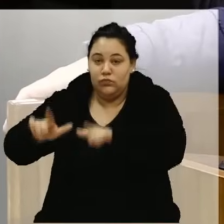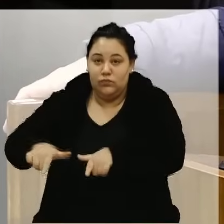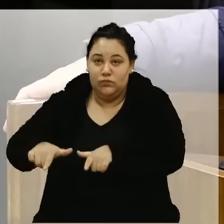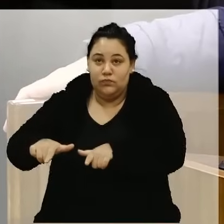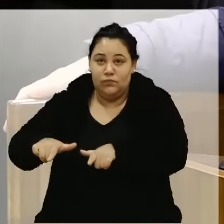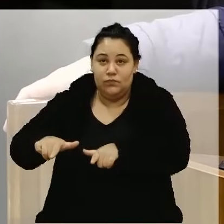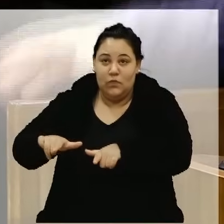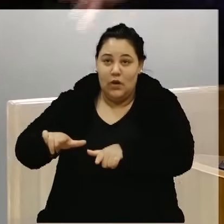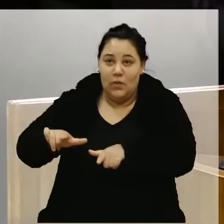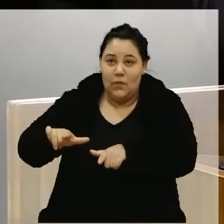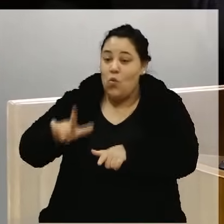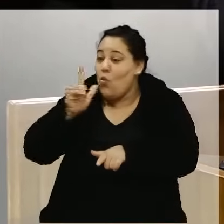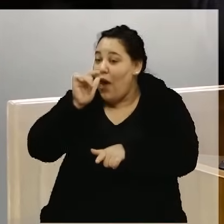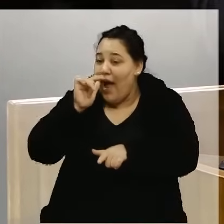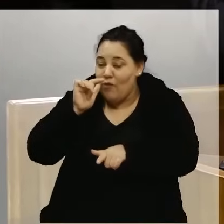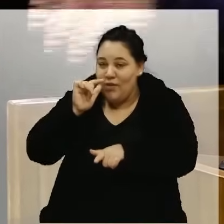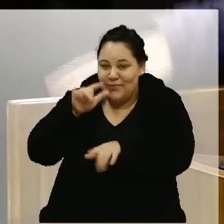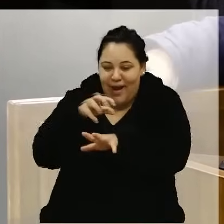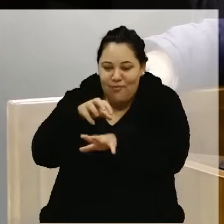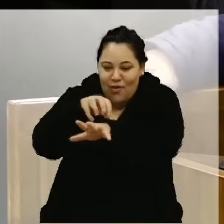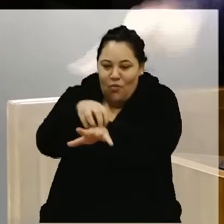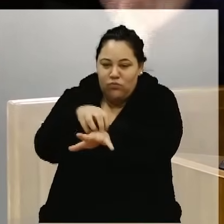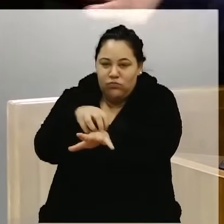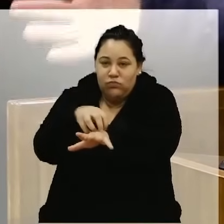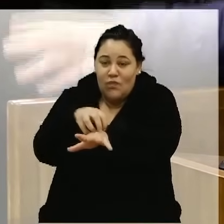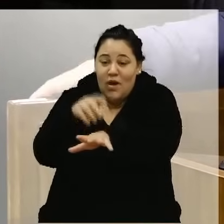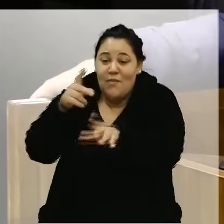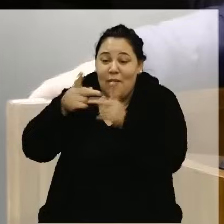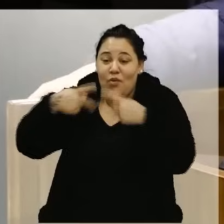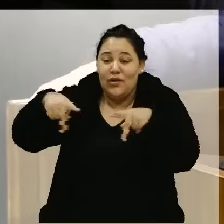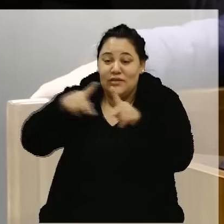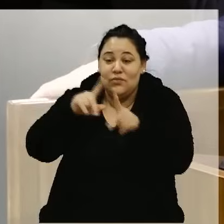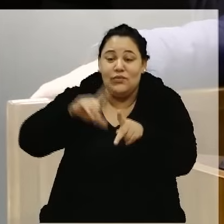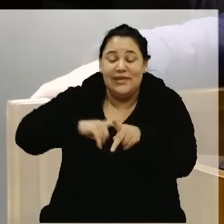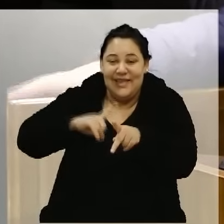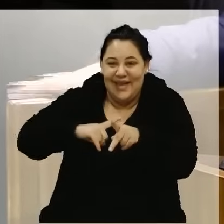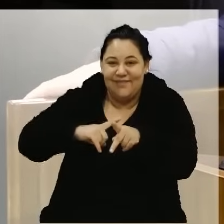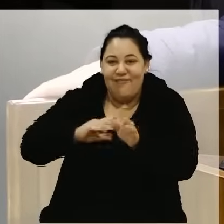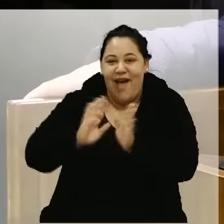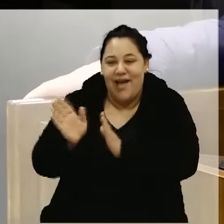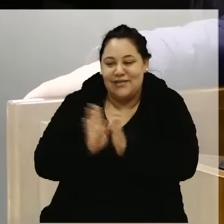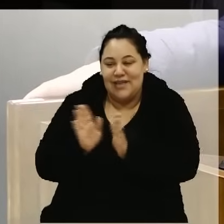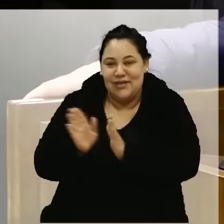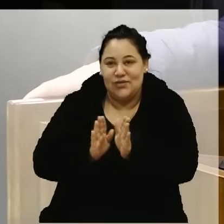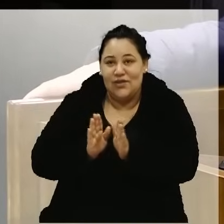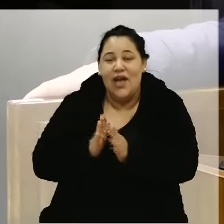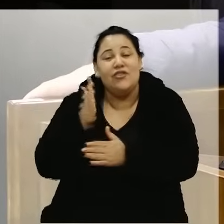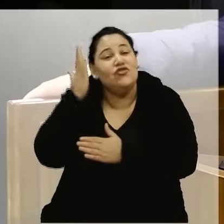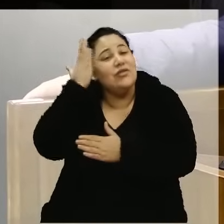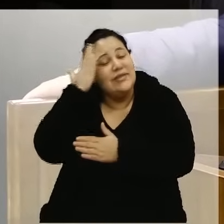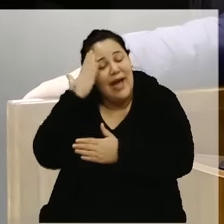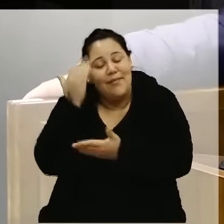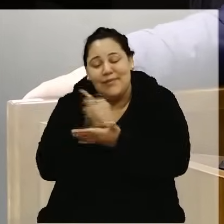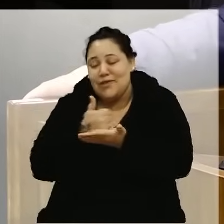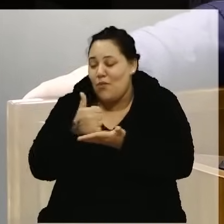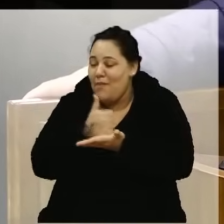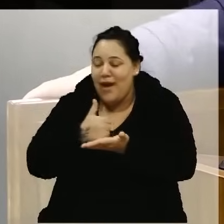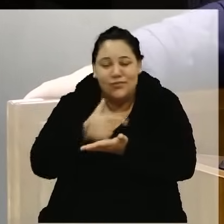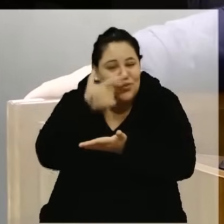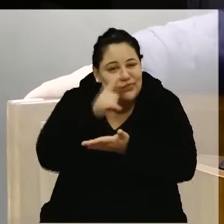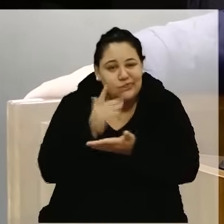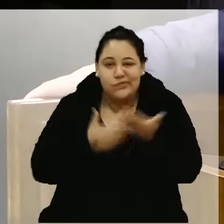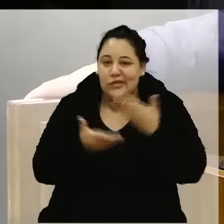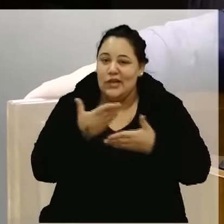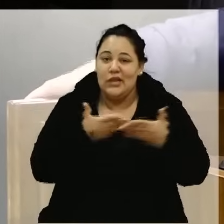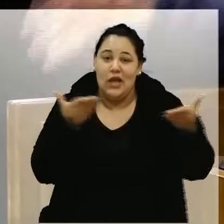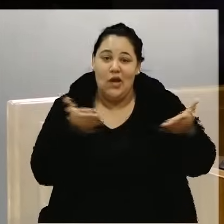tenha acesso também, precariamente. É um abastecimento precário, mas é a necessidade básica deste momento. Também vamos